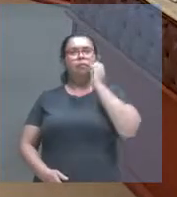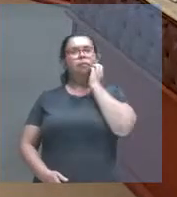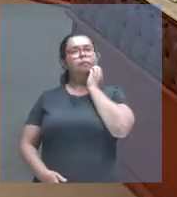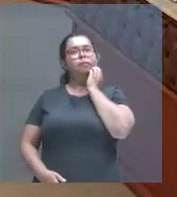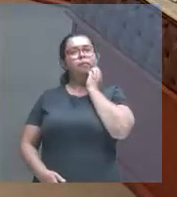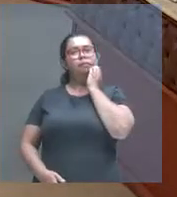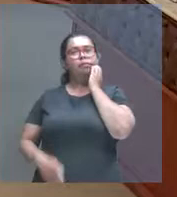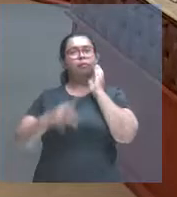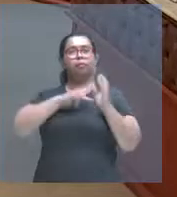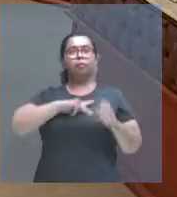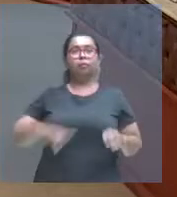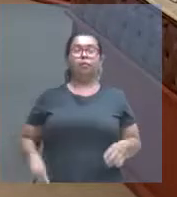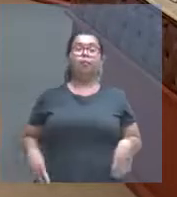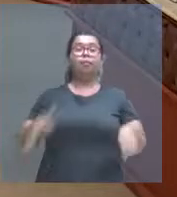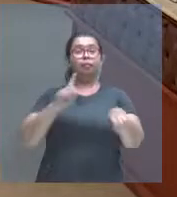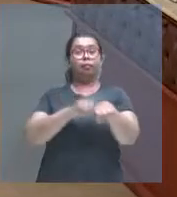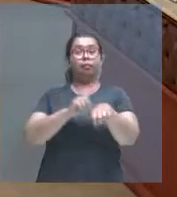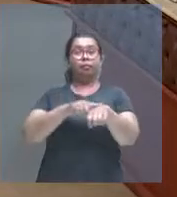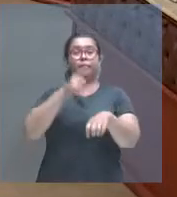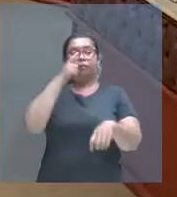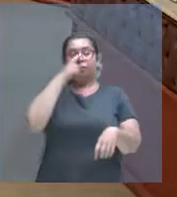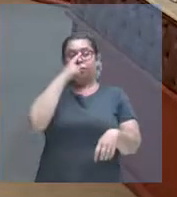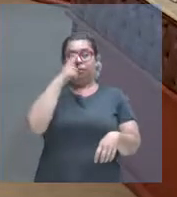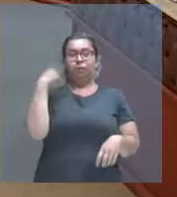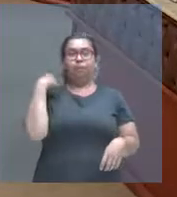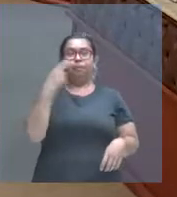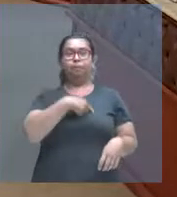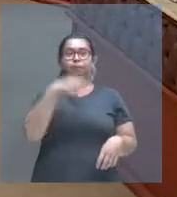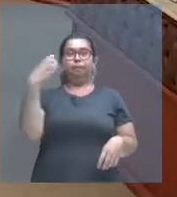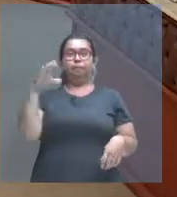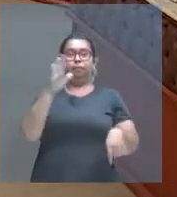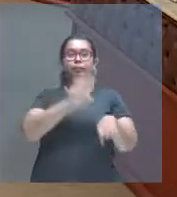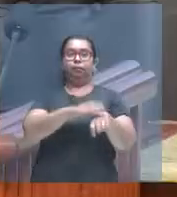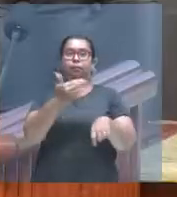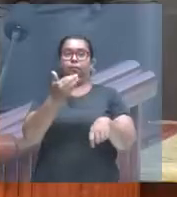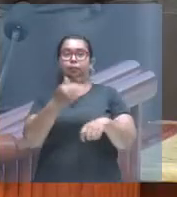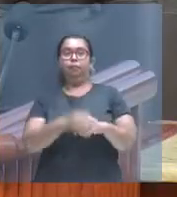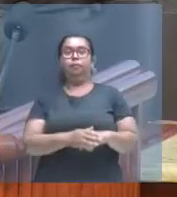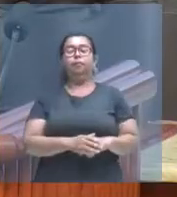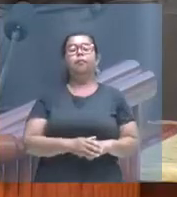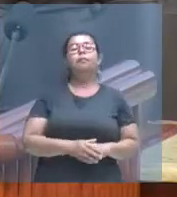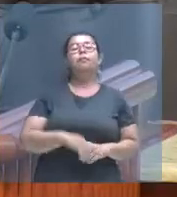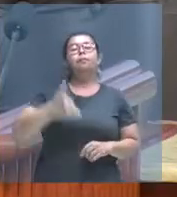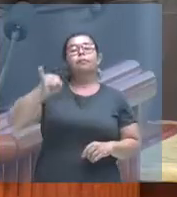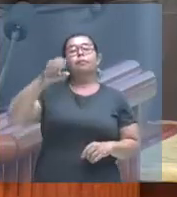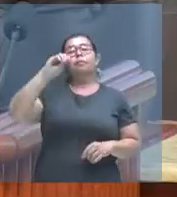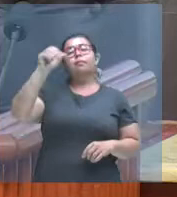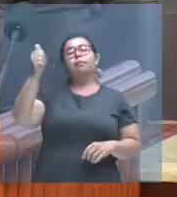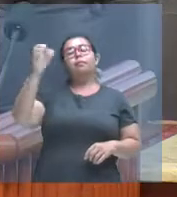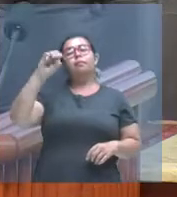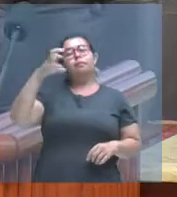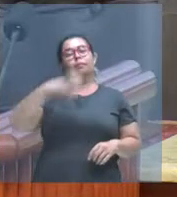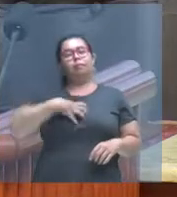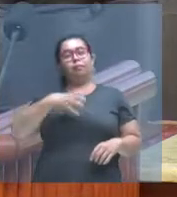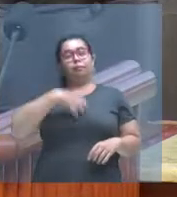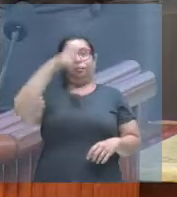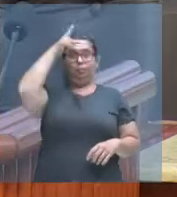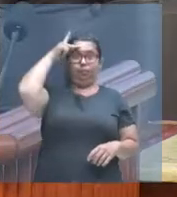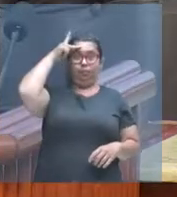Senhor presidente, chegou o momento. Nós queremos convidar o senhor João Gonçalves Lima, o senhor João